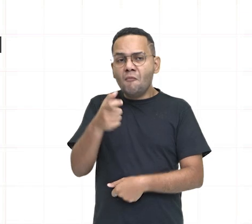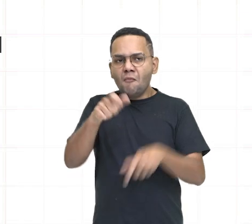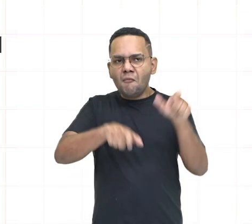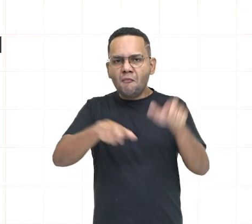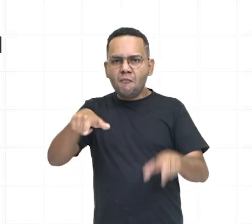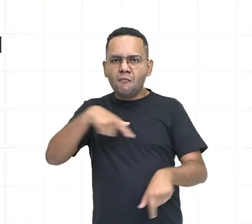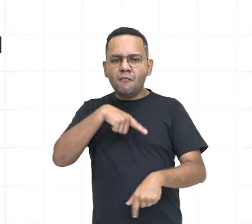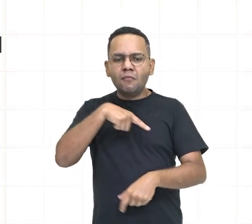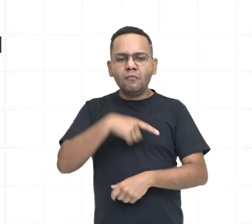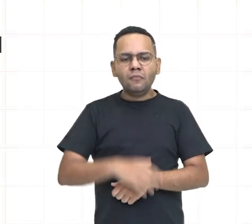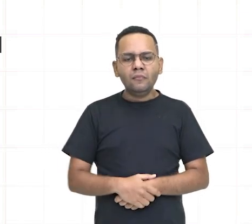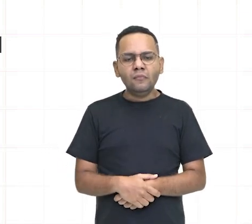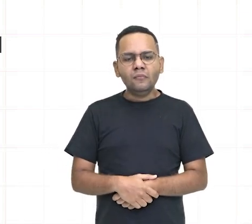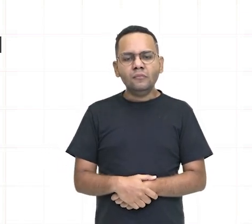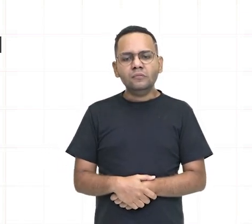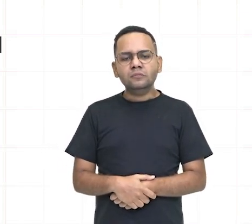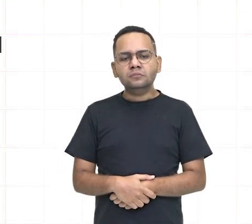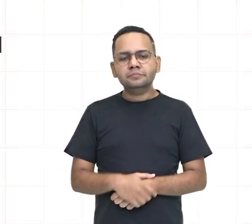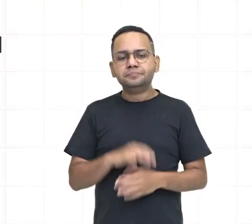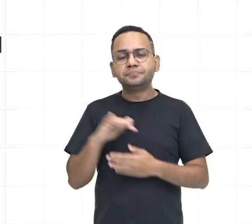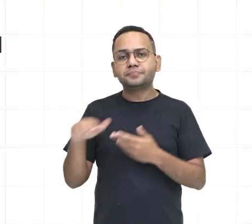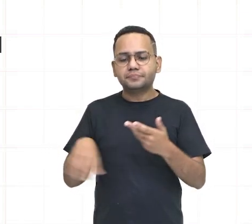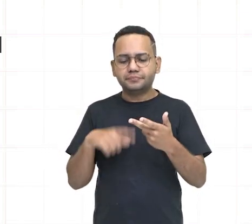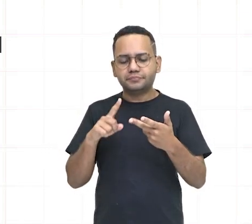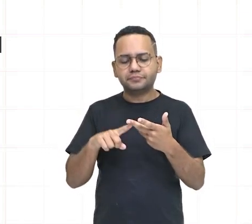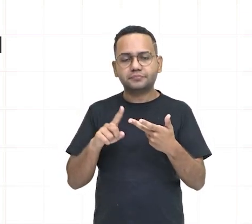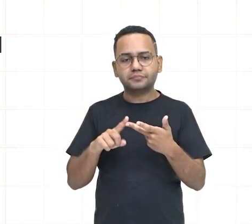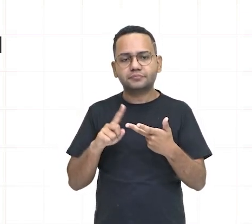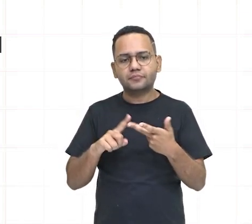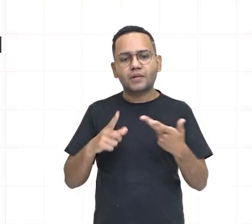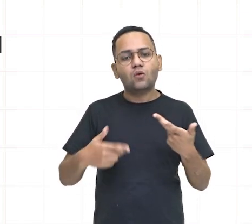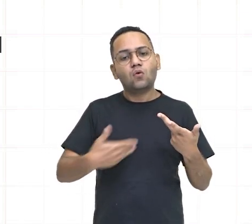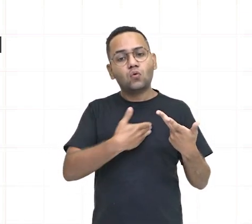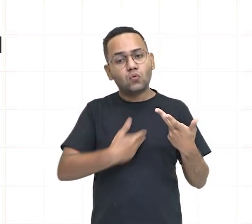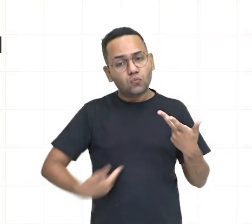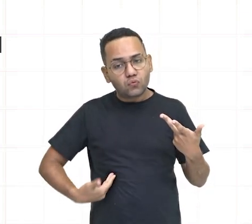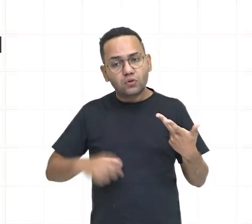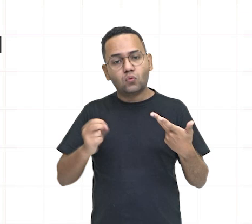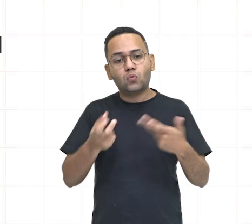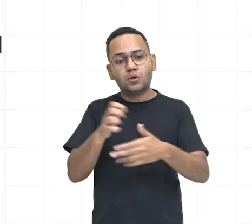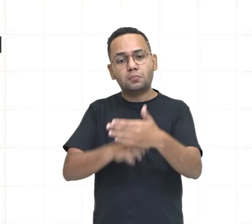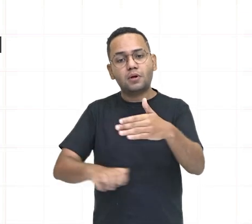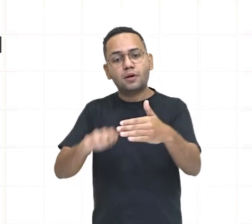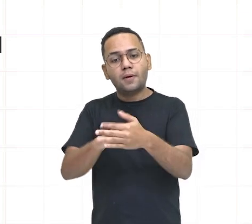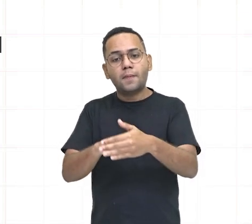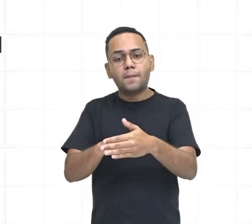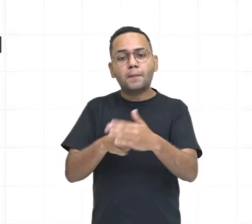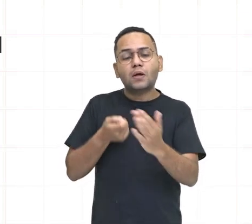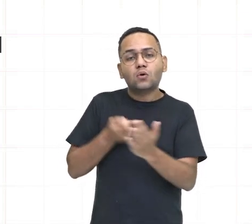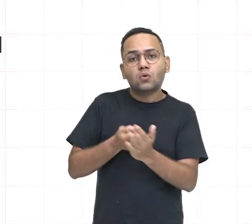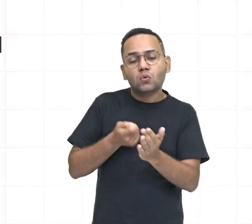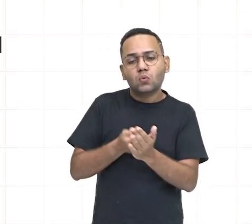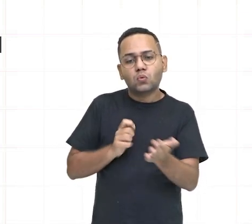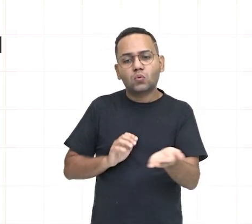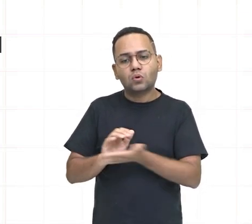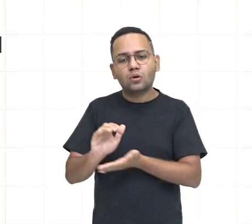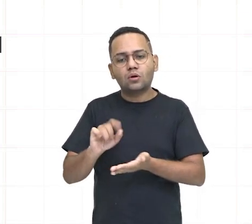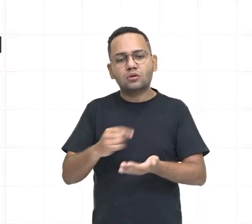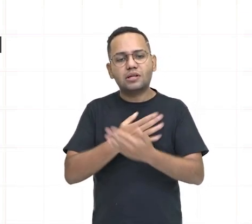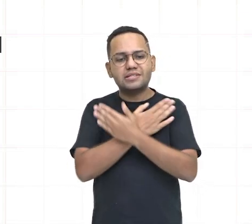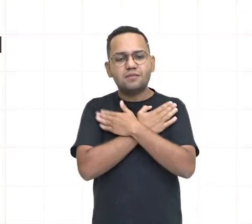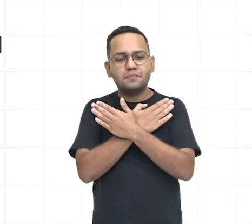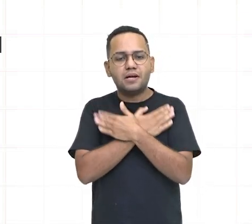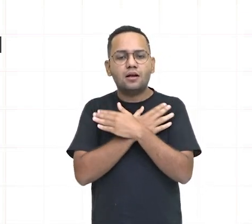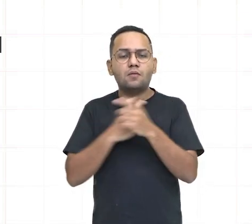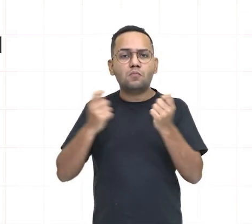isso, é necessário que os governos e empresas criem condições para que desempregados possam fazer cursos de aprimoramento ou